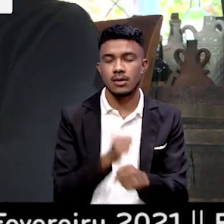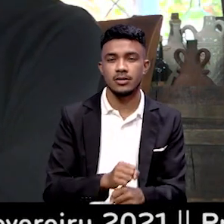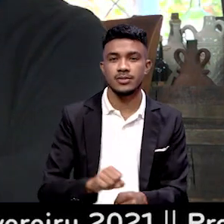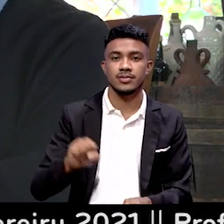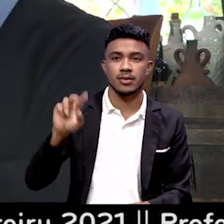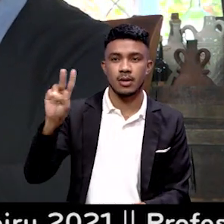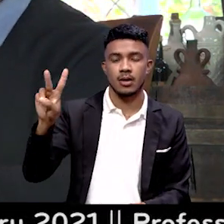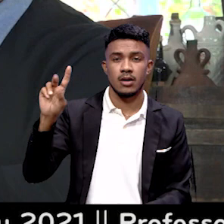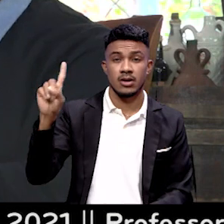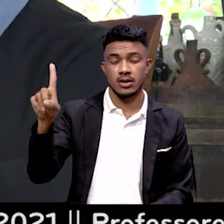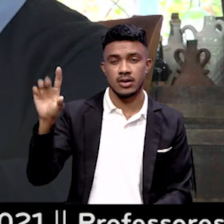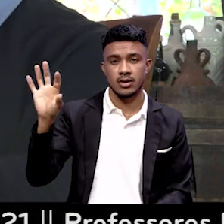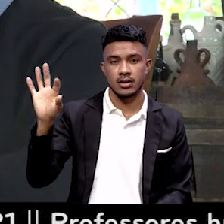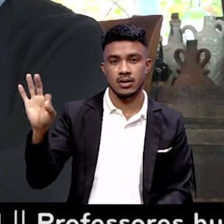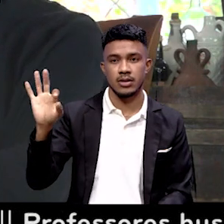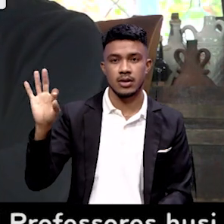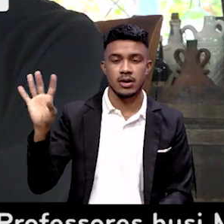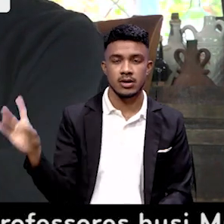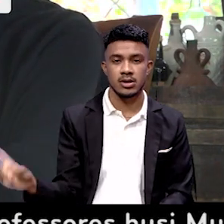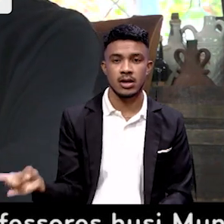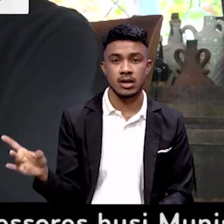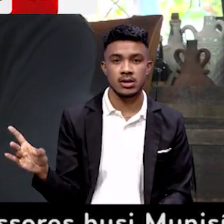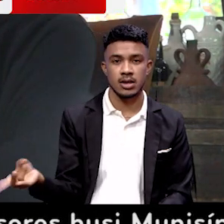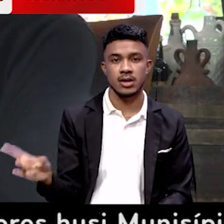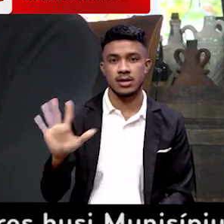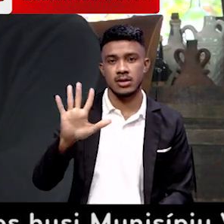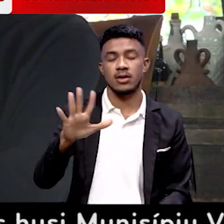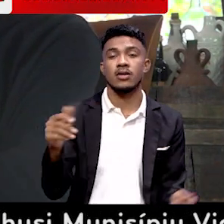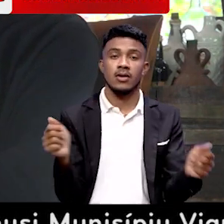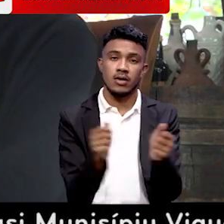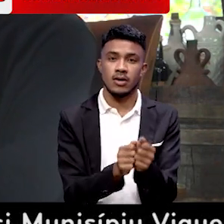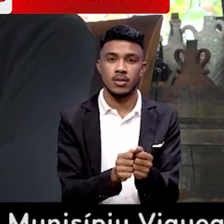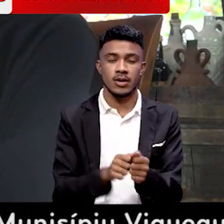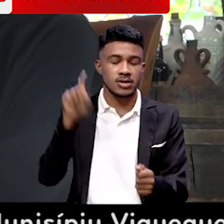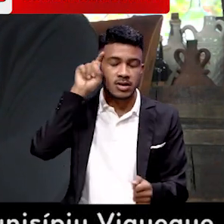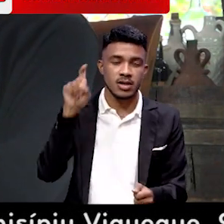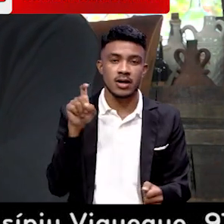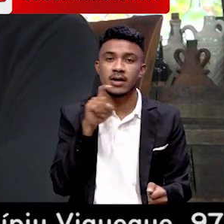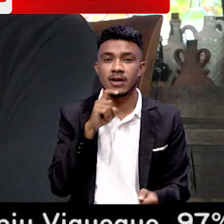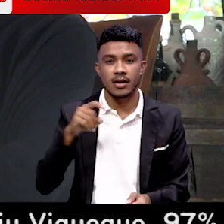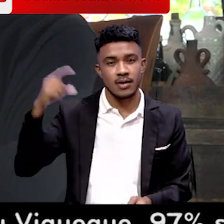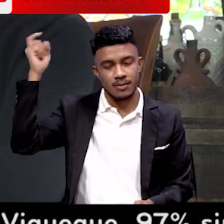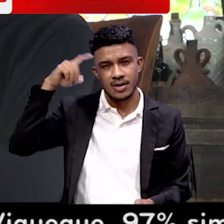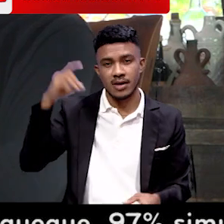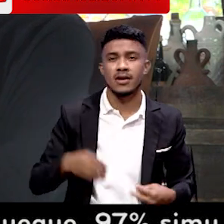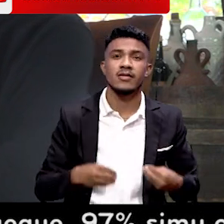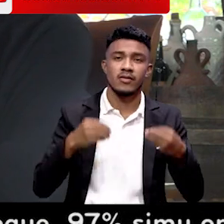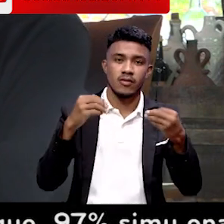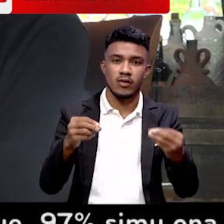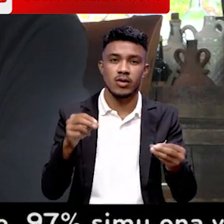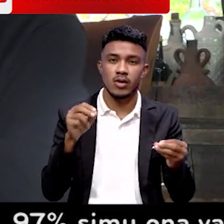E também, né? Não bota na negociação, não tinha carisma, não tinha matéria, não lança,